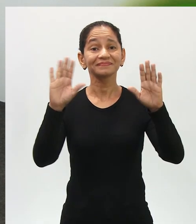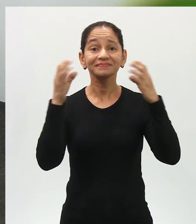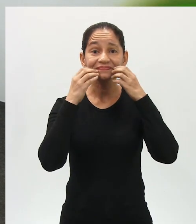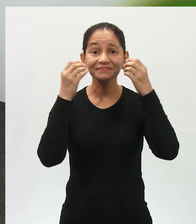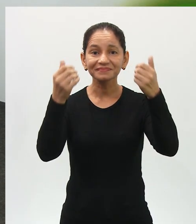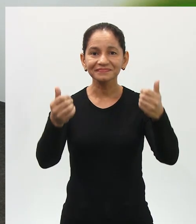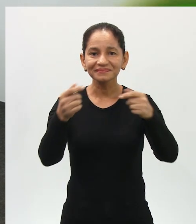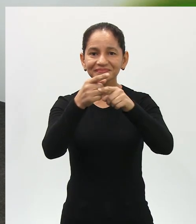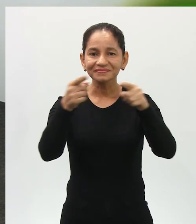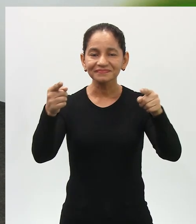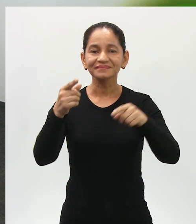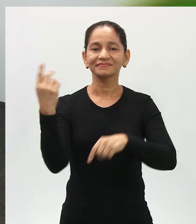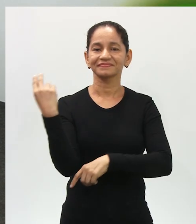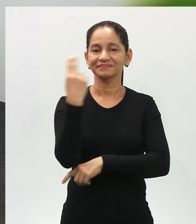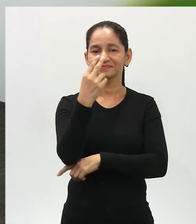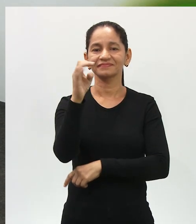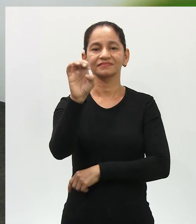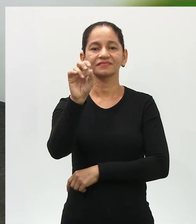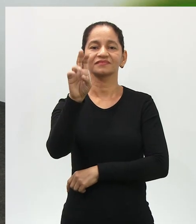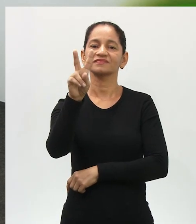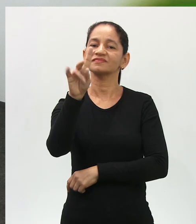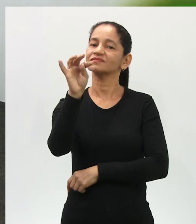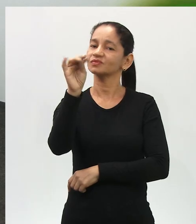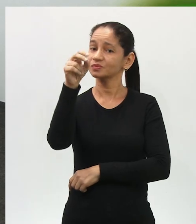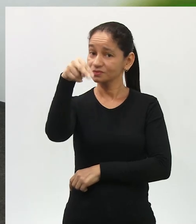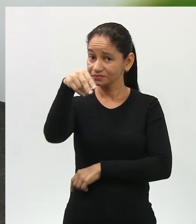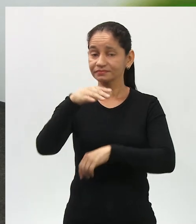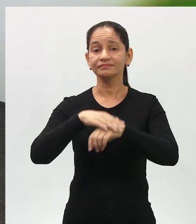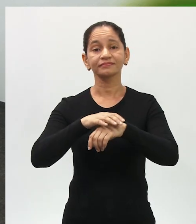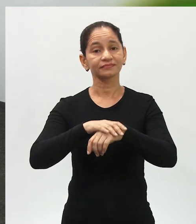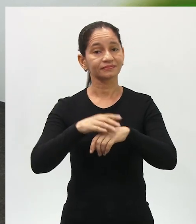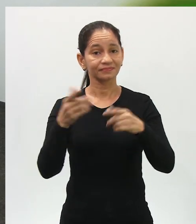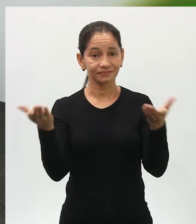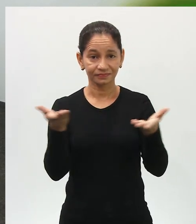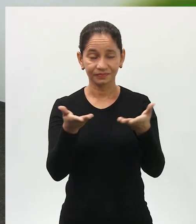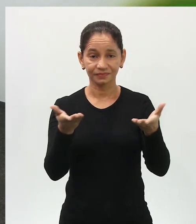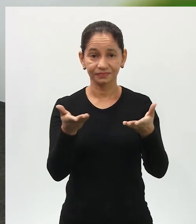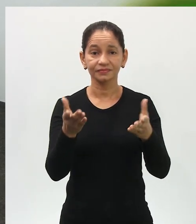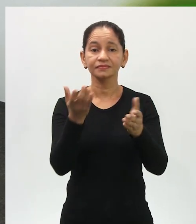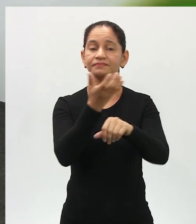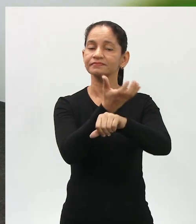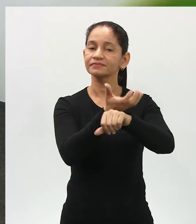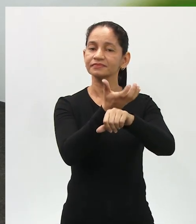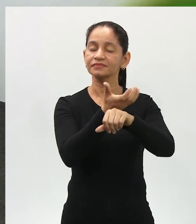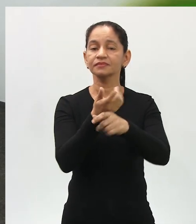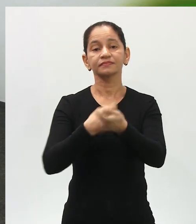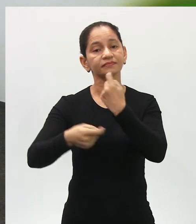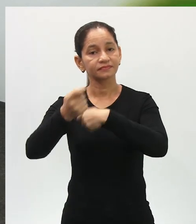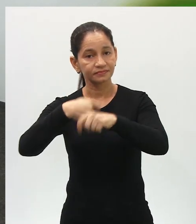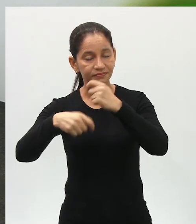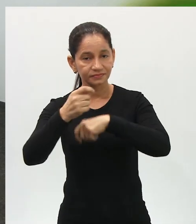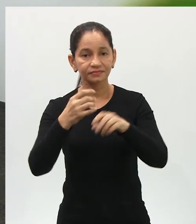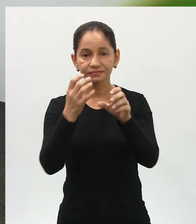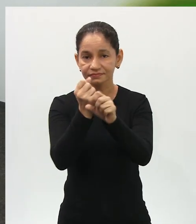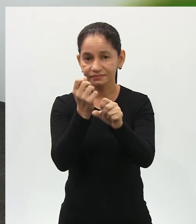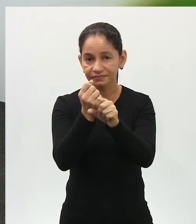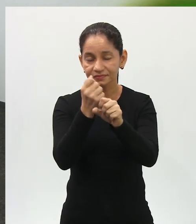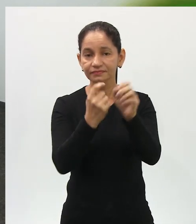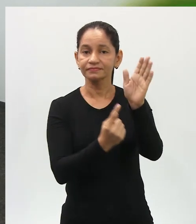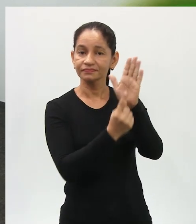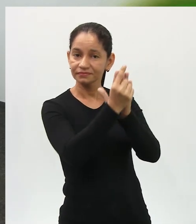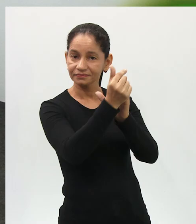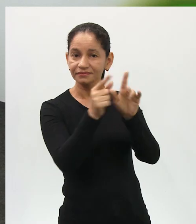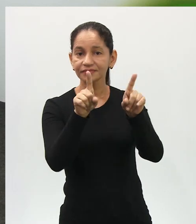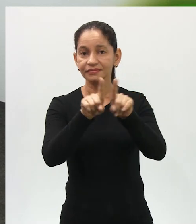Olá, tudo bem? Sou o professor Everton Luiz, Cândido Luiz. Essa é a disciplina Administração Financeira e